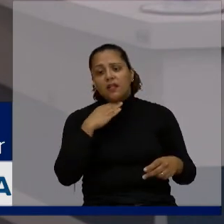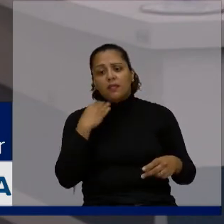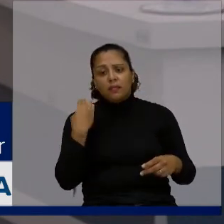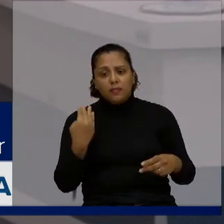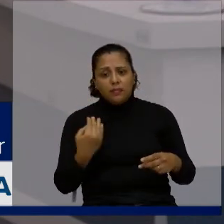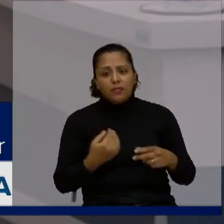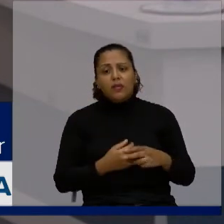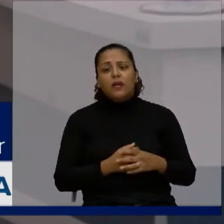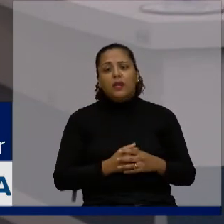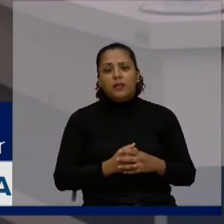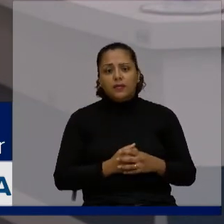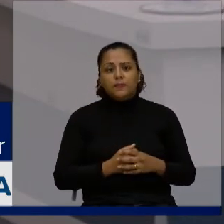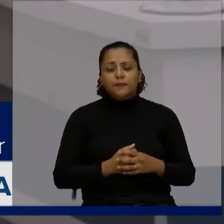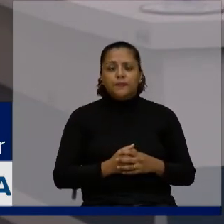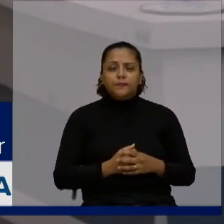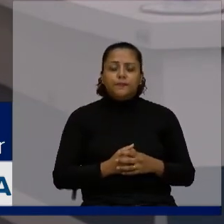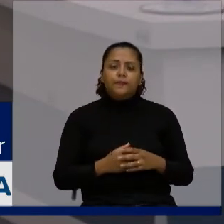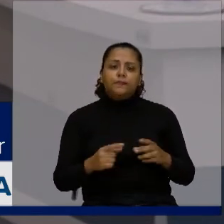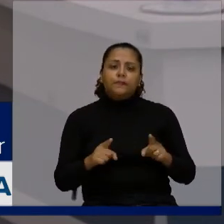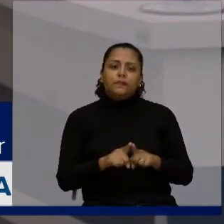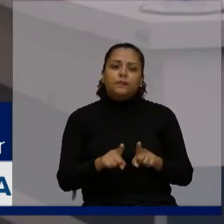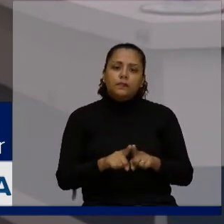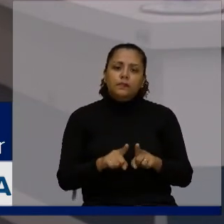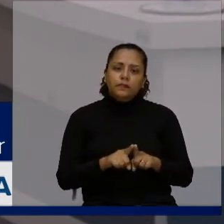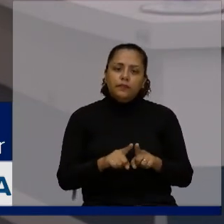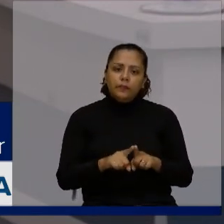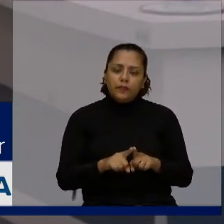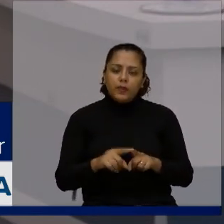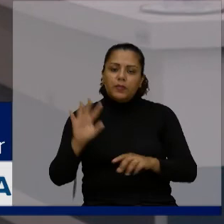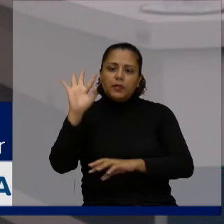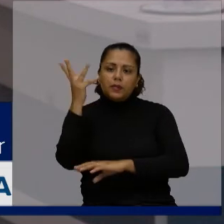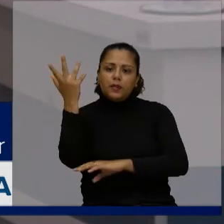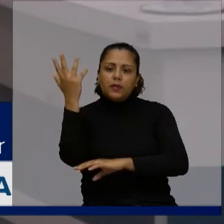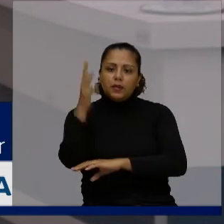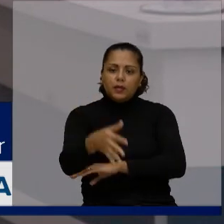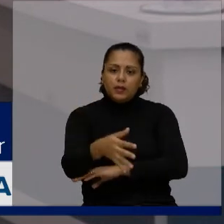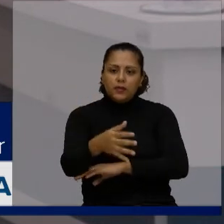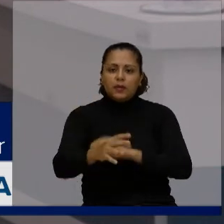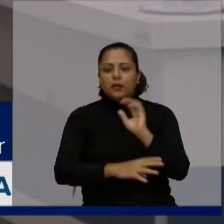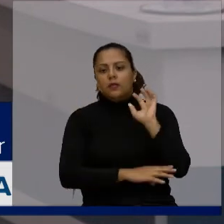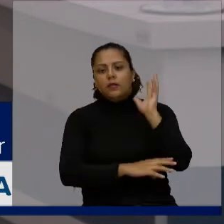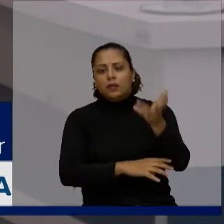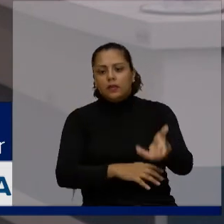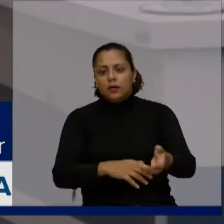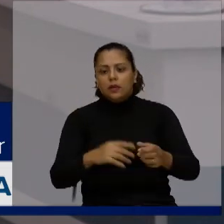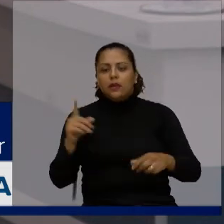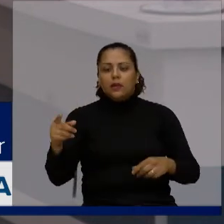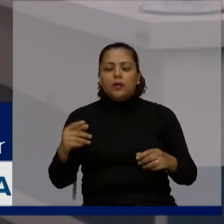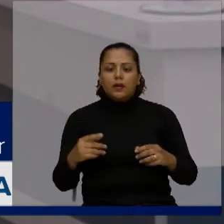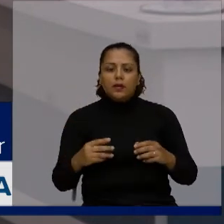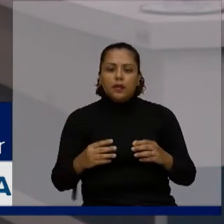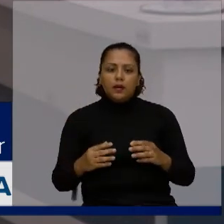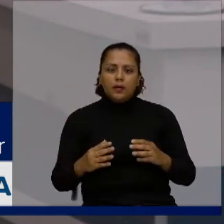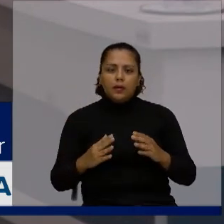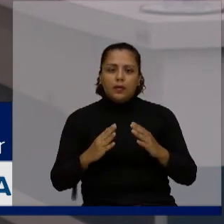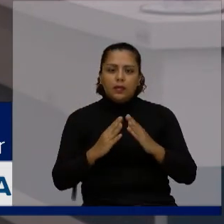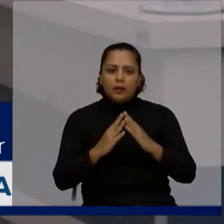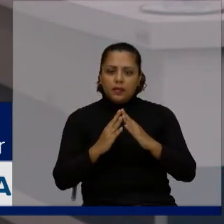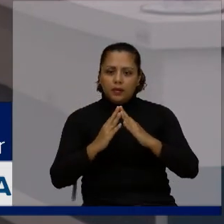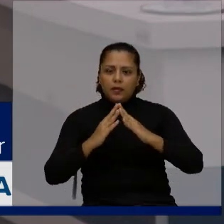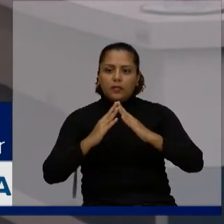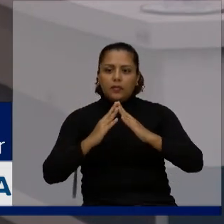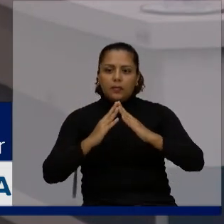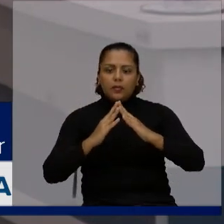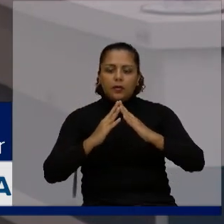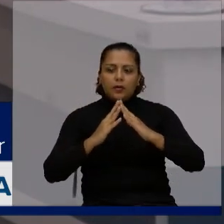emergência, e principalmente na queda de árvores. Ele mora na região norte, foi vítima do